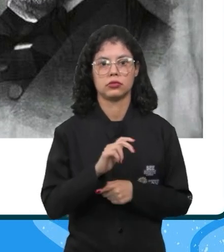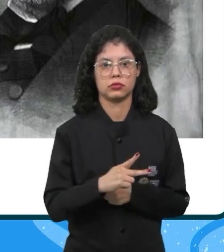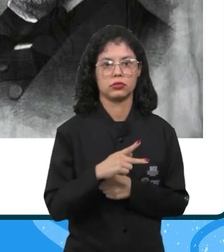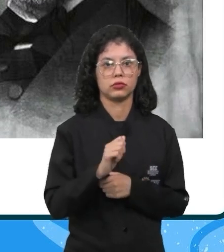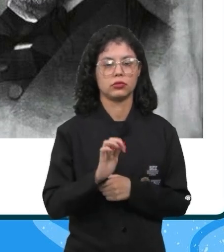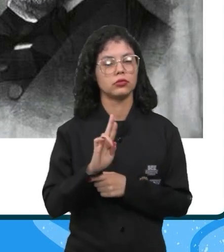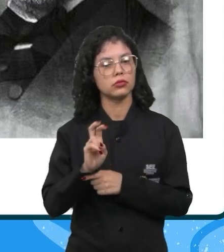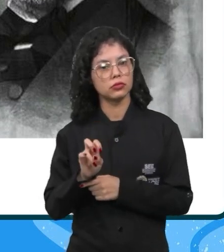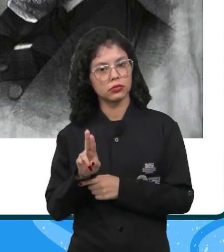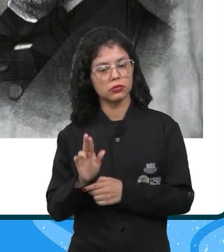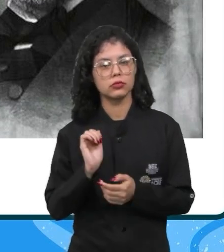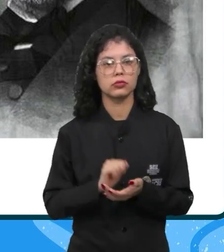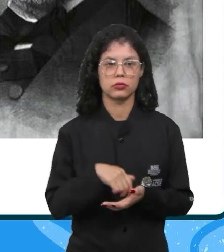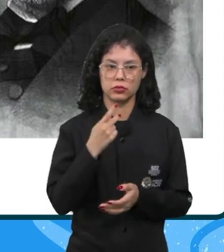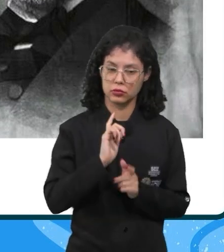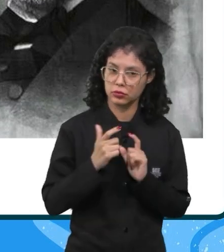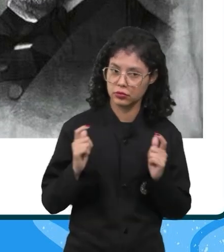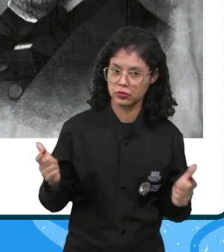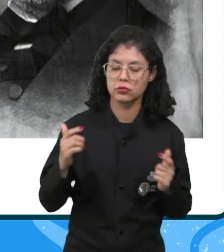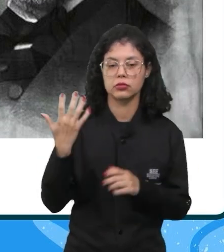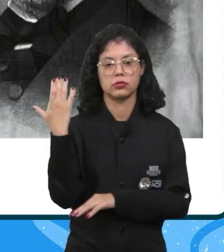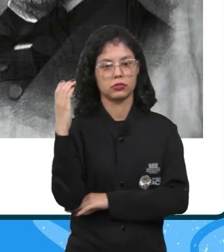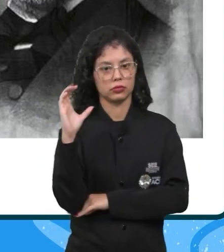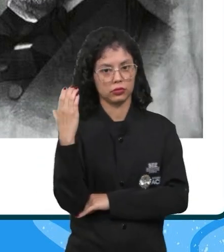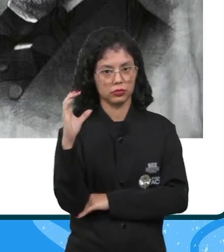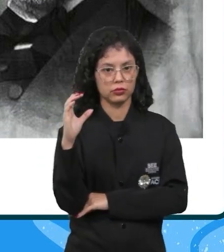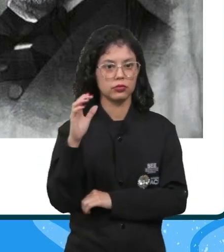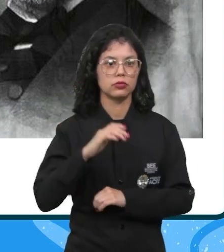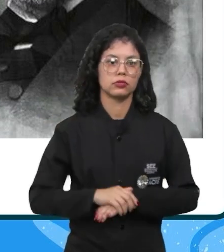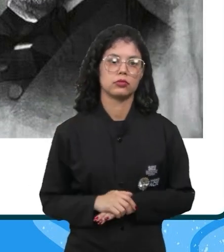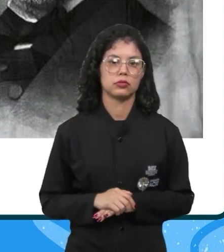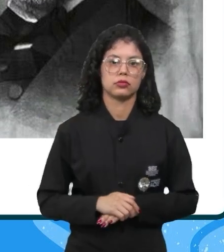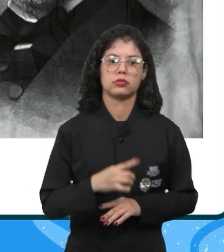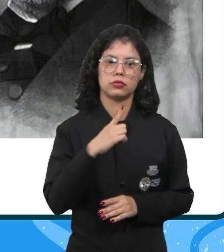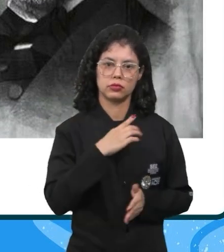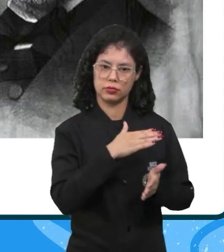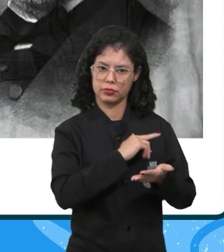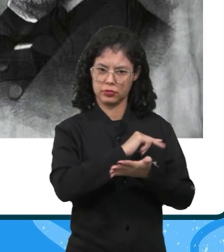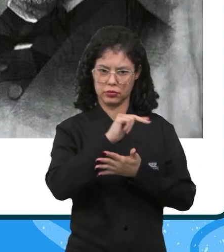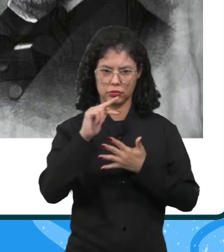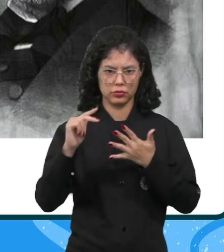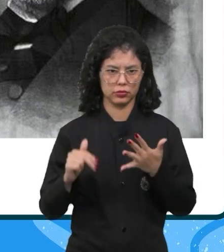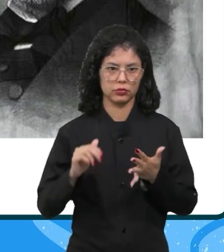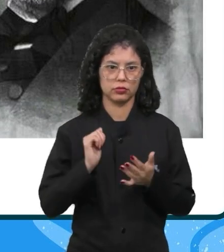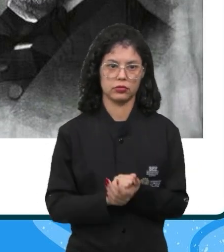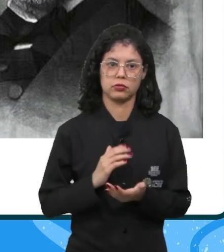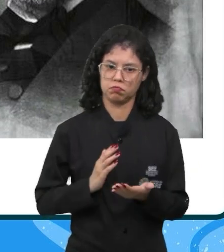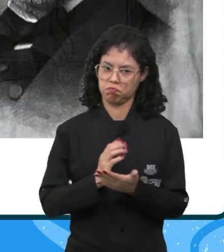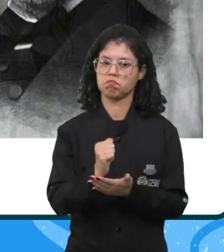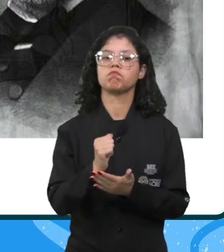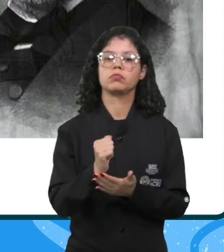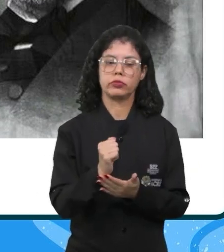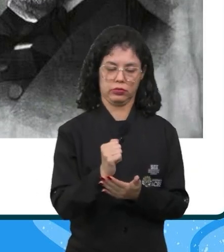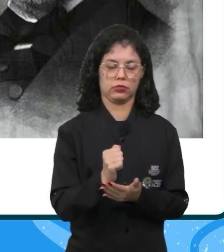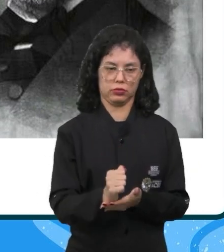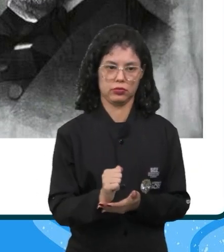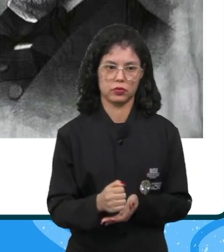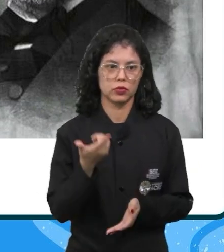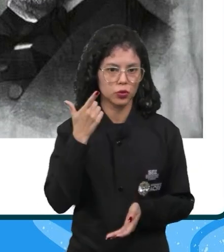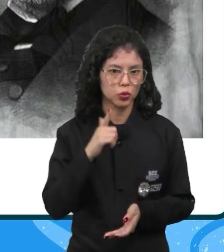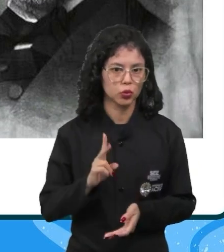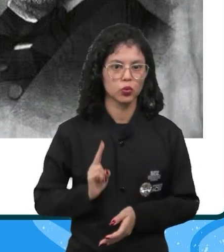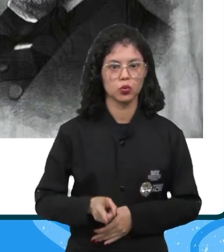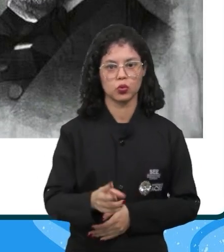Pasteur. Né? Então, Pasteur ele foi um grande cientista ali, ele tinha muitos recursos, né? Era um homem de posses, né? E ele dedicou ali a